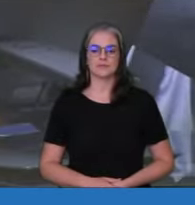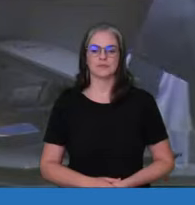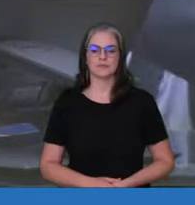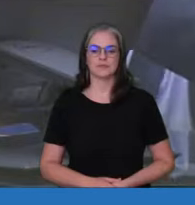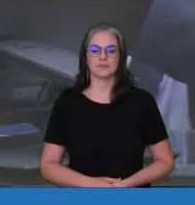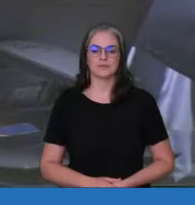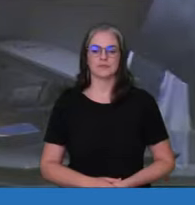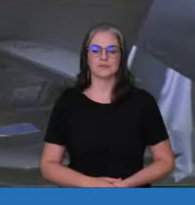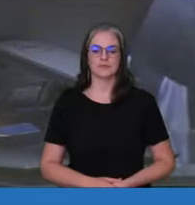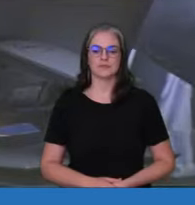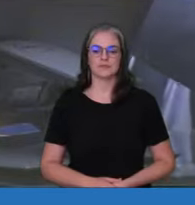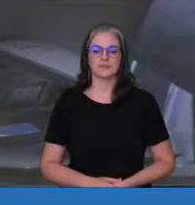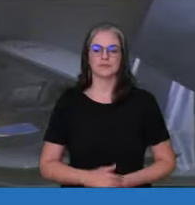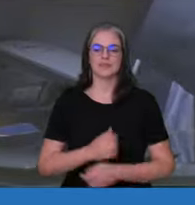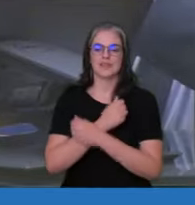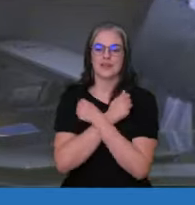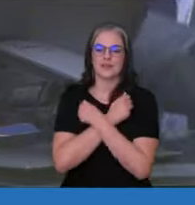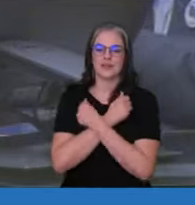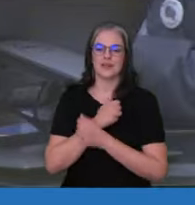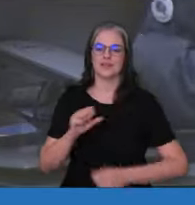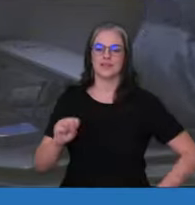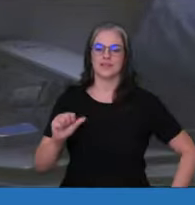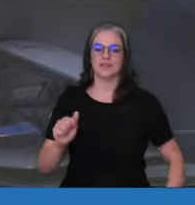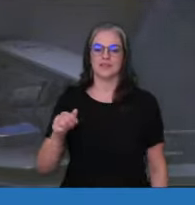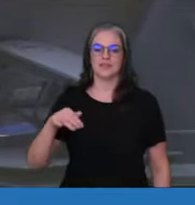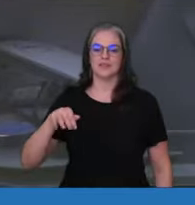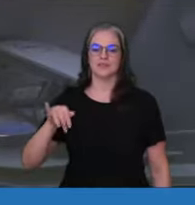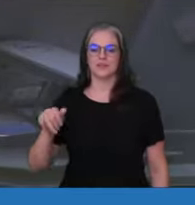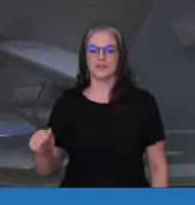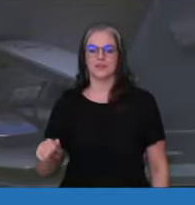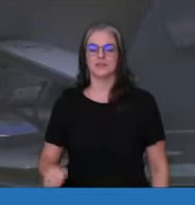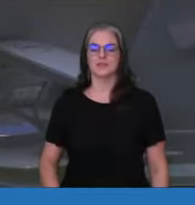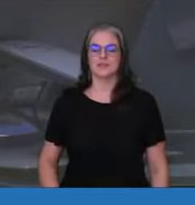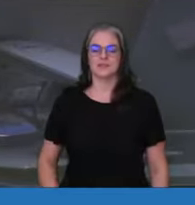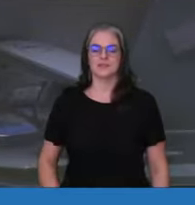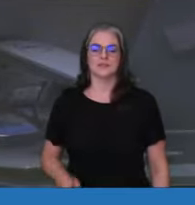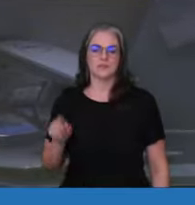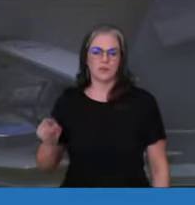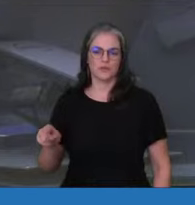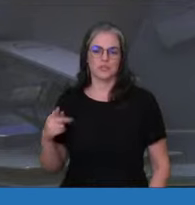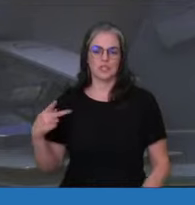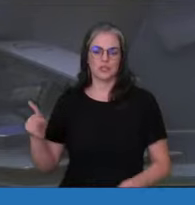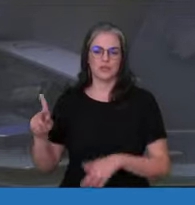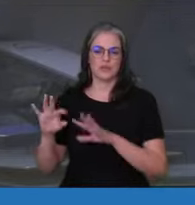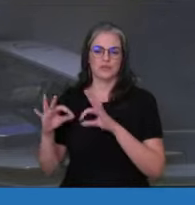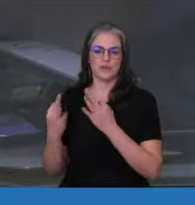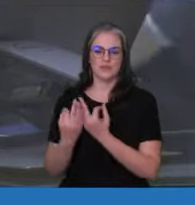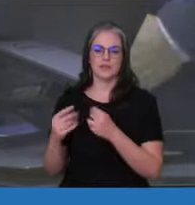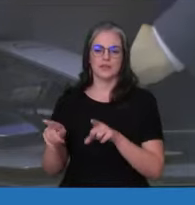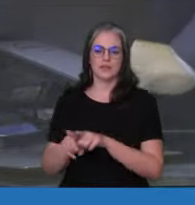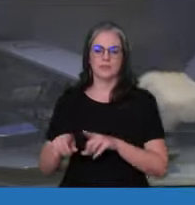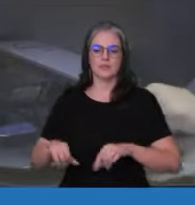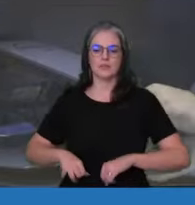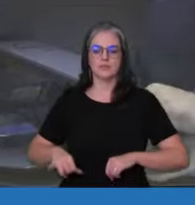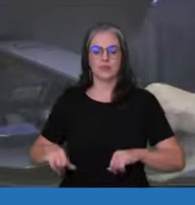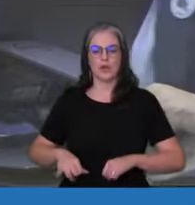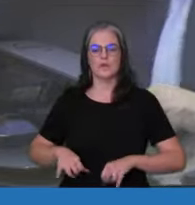Sâmia, nosso abraço muito forte para você e para tua família, vítima da milícia do Rio de Janeiro também.